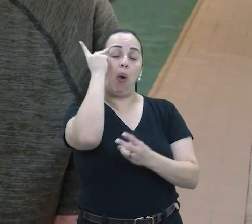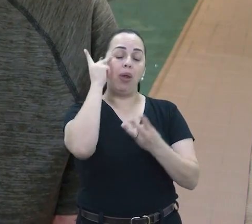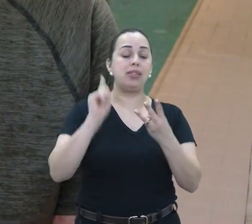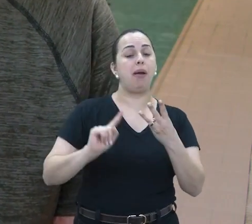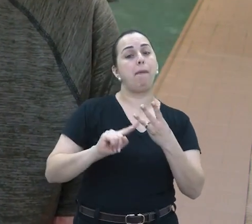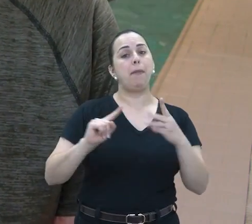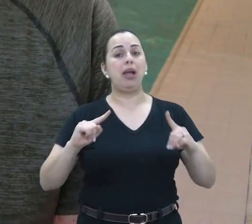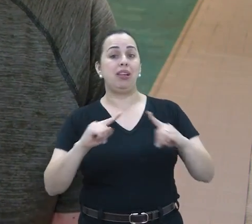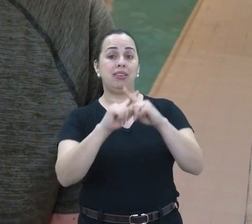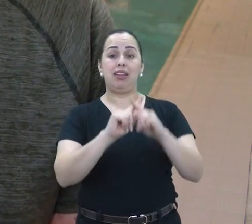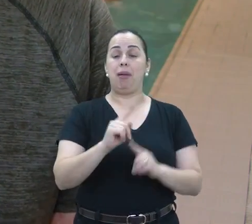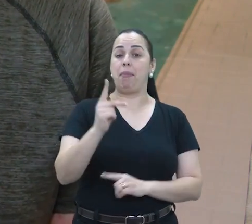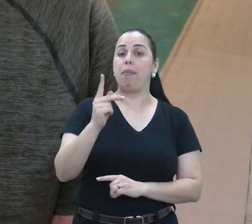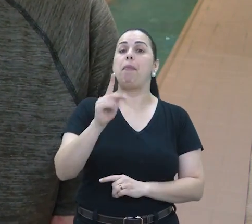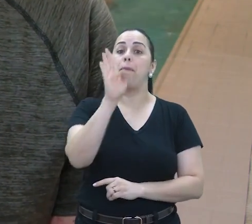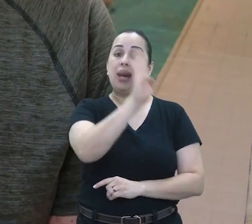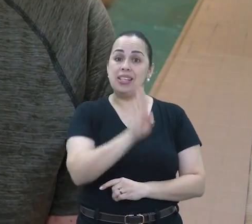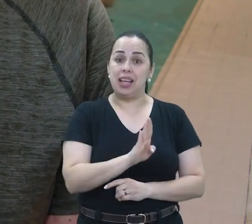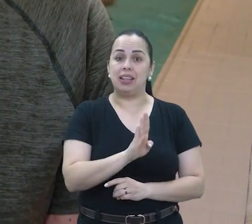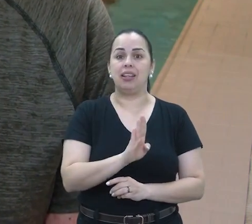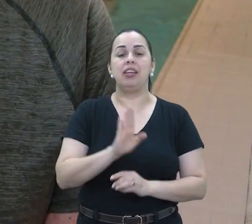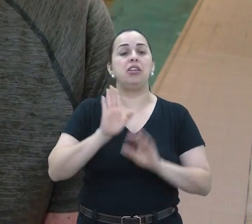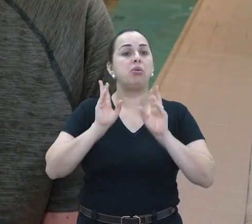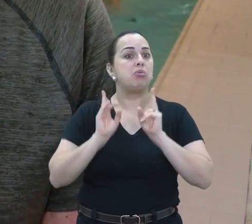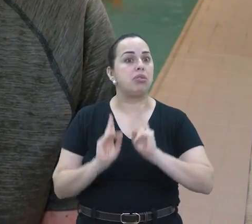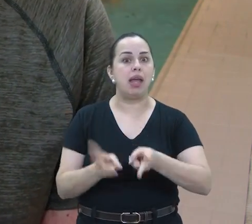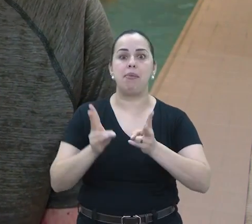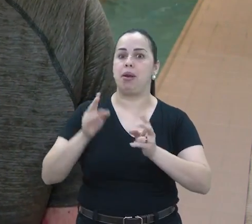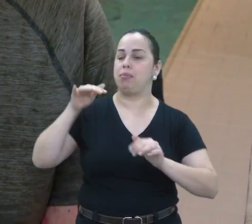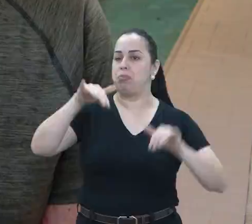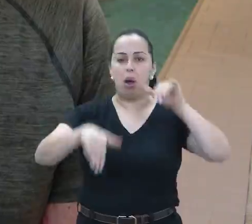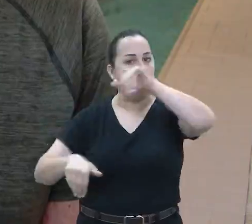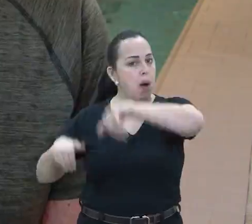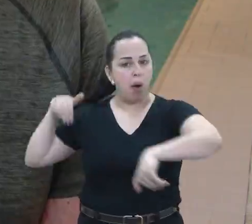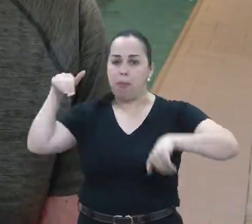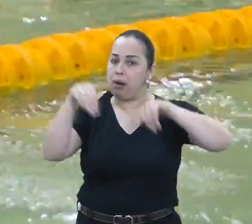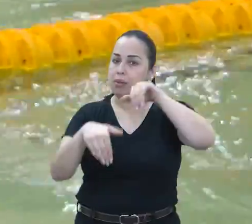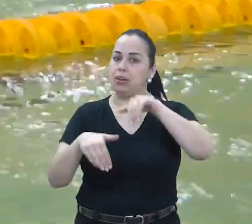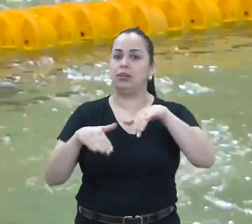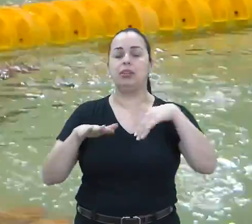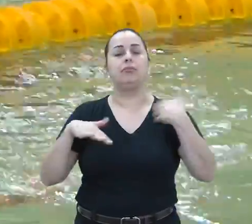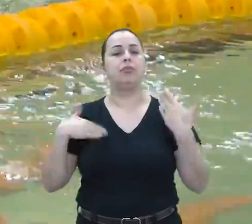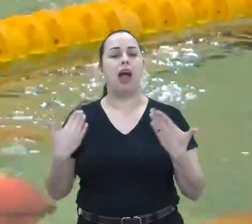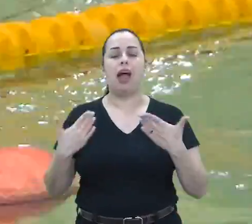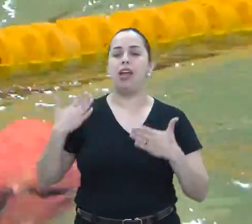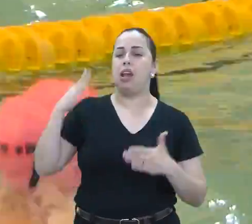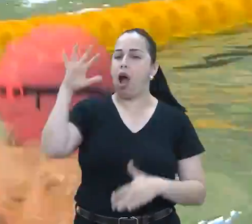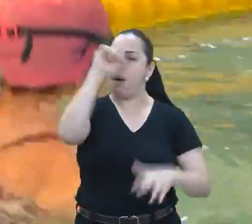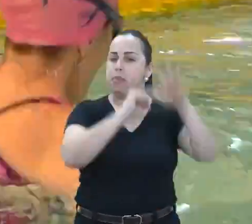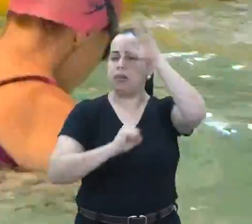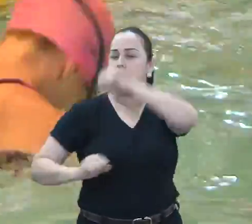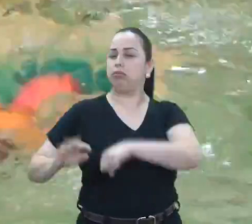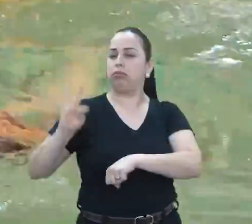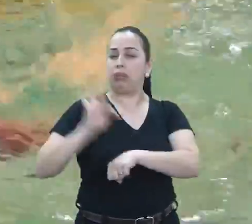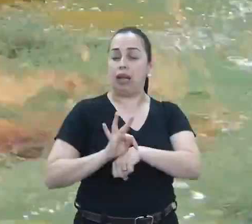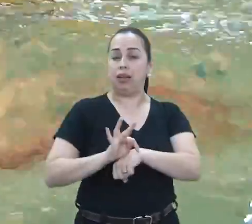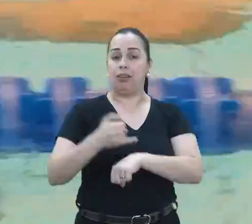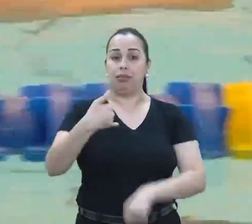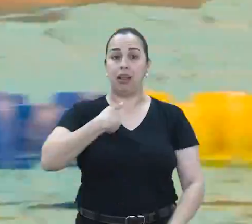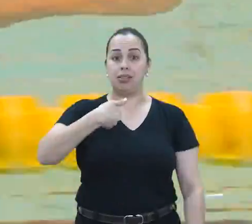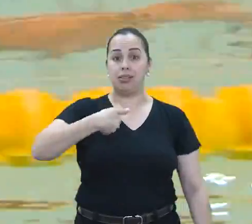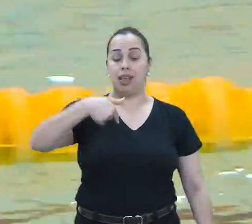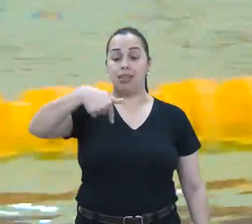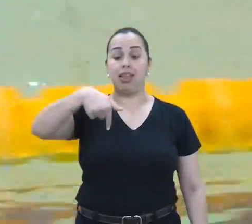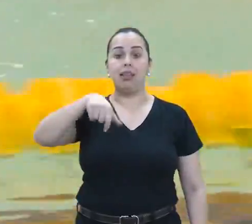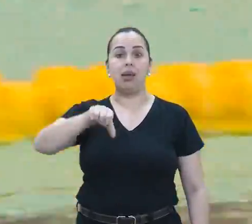alguns brasileiros. E a natação sempre foi, assim, foi a minha base atlética que eu tive. Com o tempo, veio o domínio da técnica.